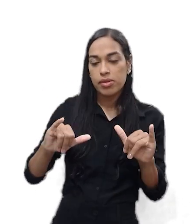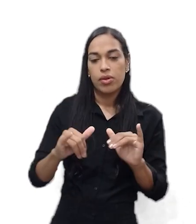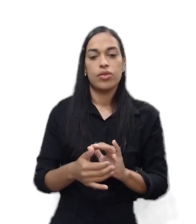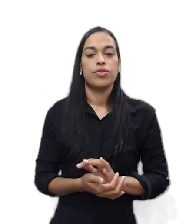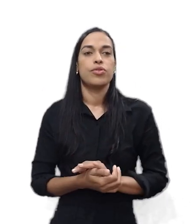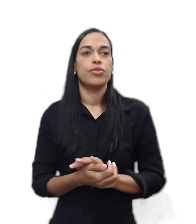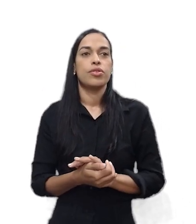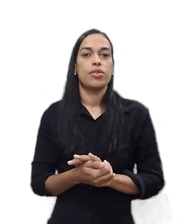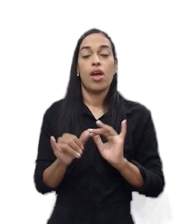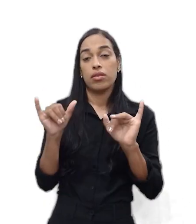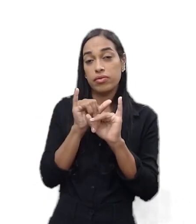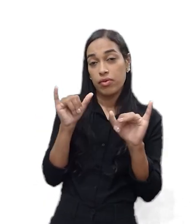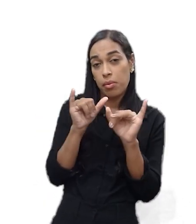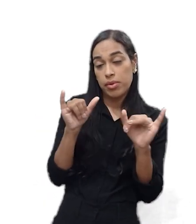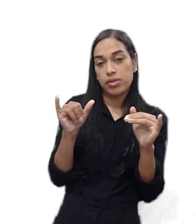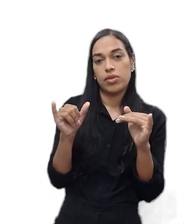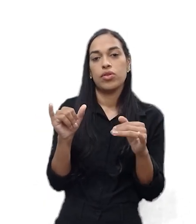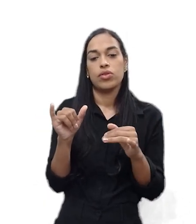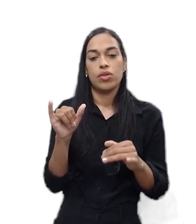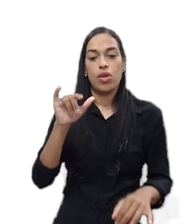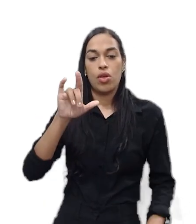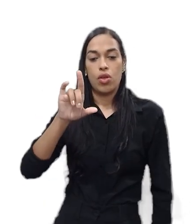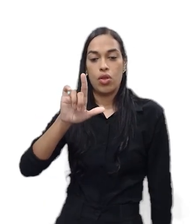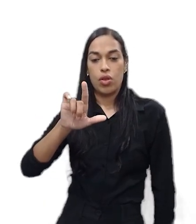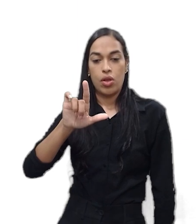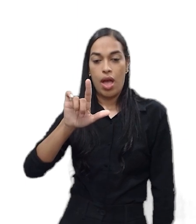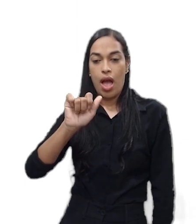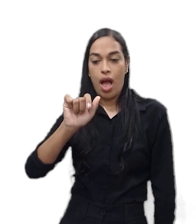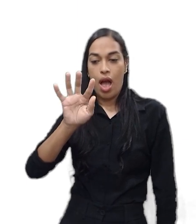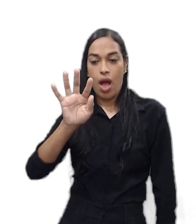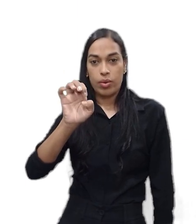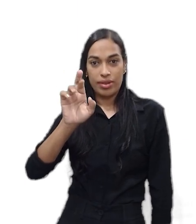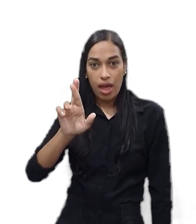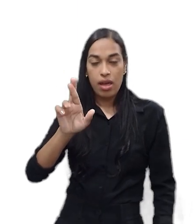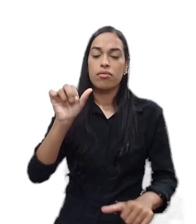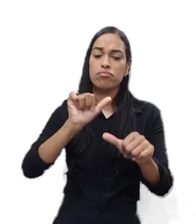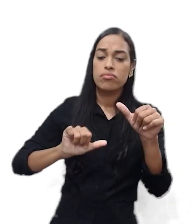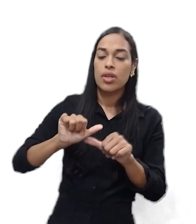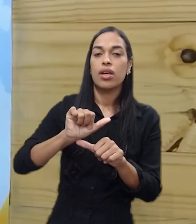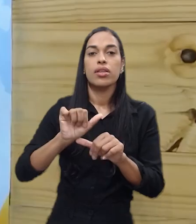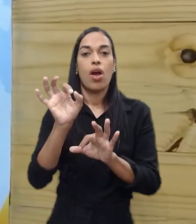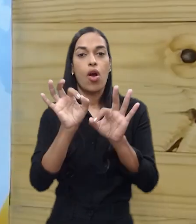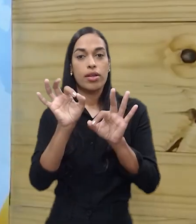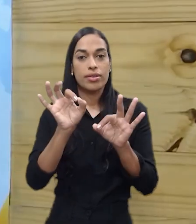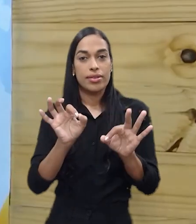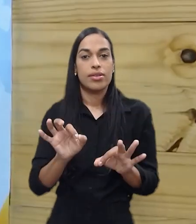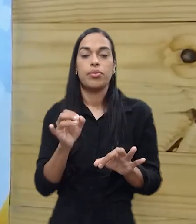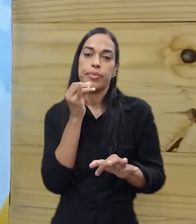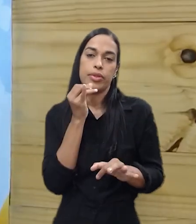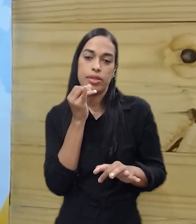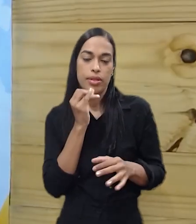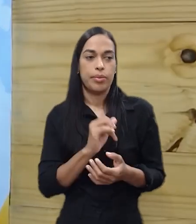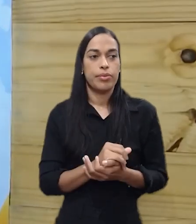tabela. São os dados da tabela. O comando alter, ele altera a estrutura da tabela existente.